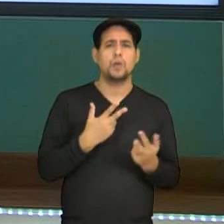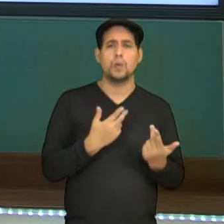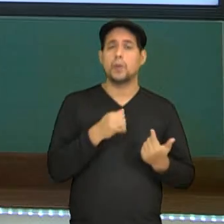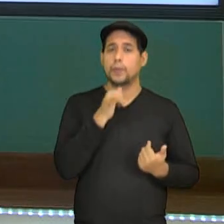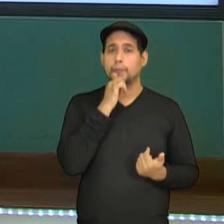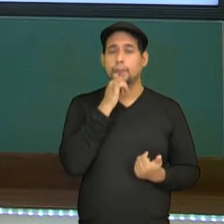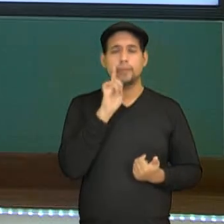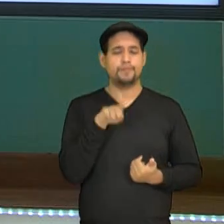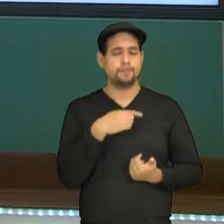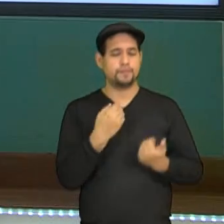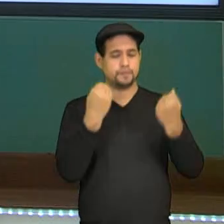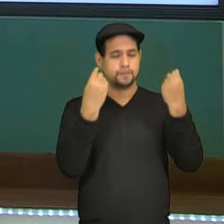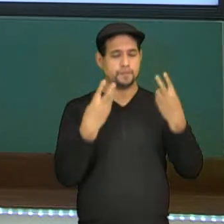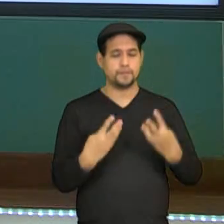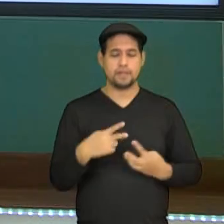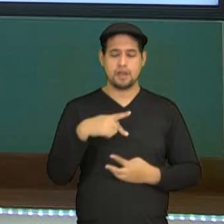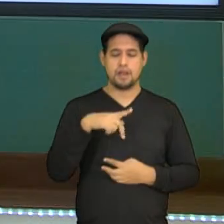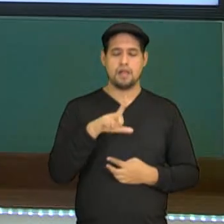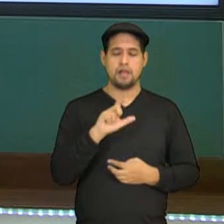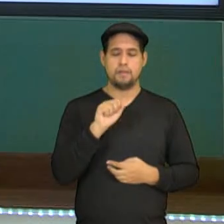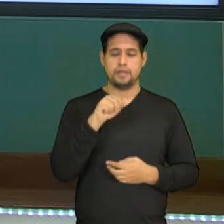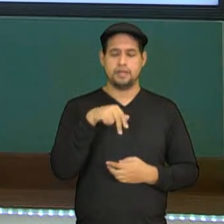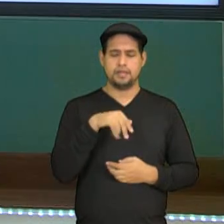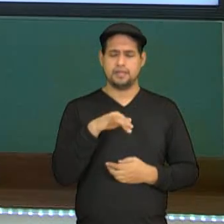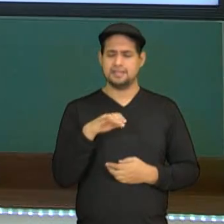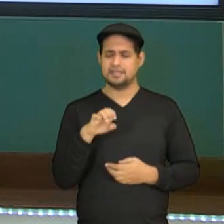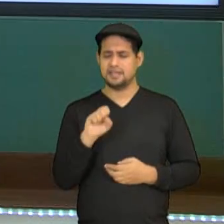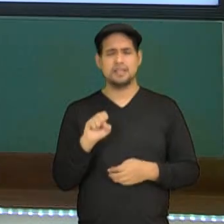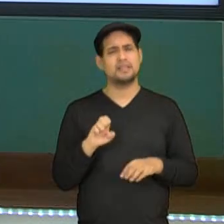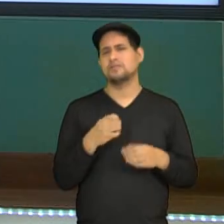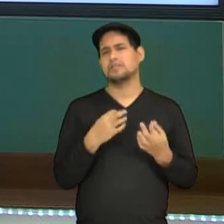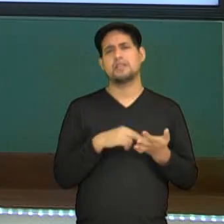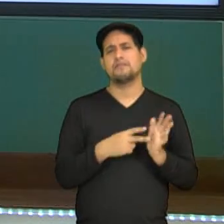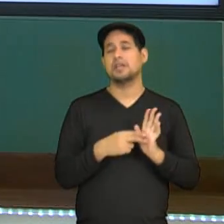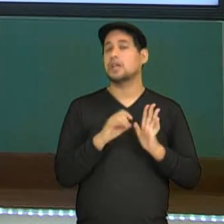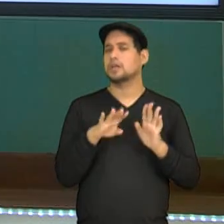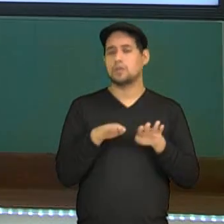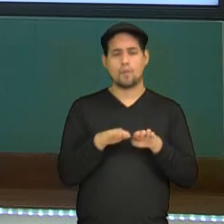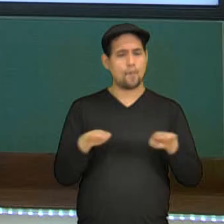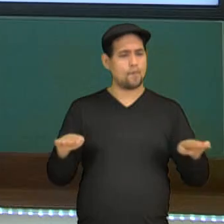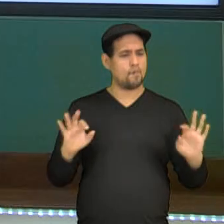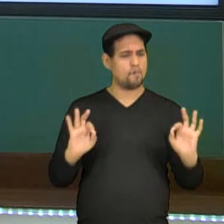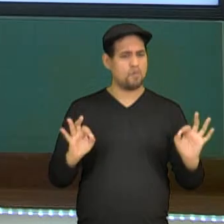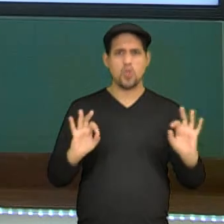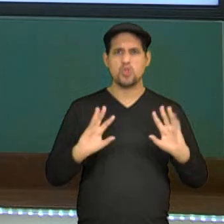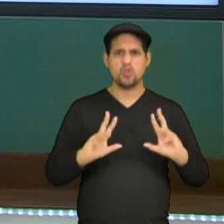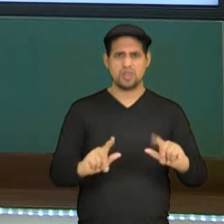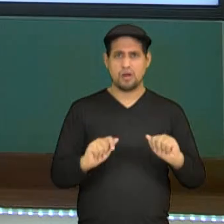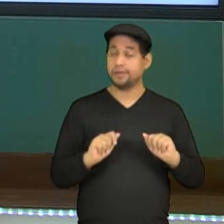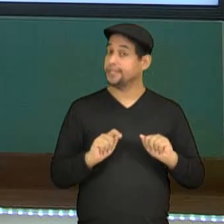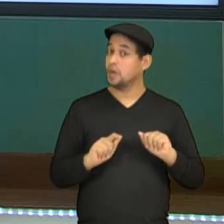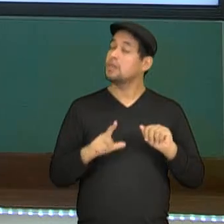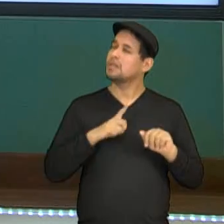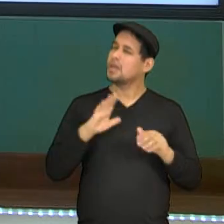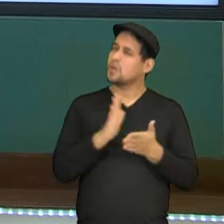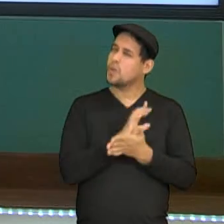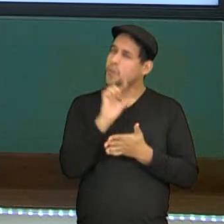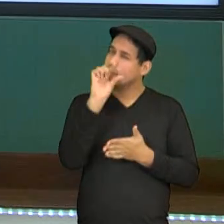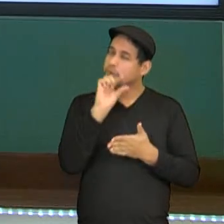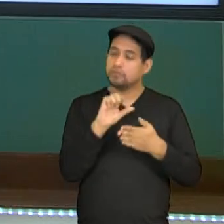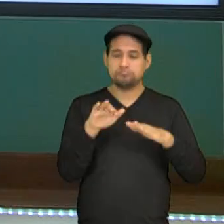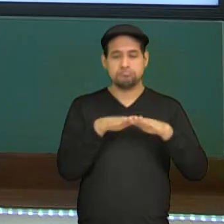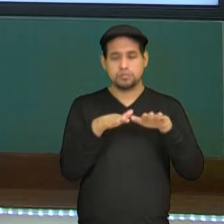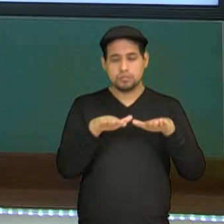Quando falamos em planície, não significa dizer extremamente plano, e sim com elevações